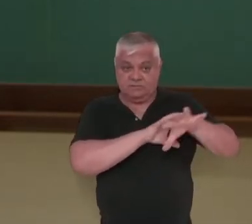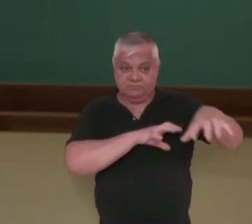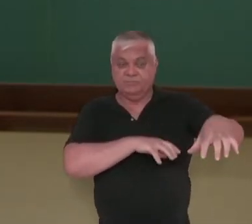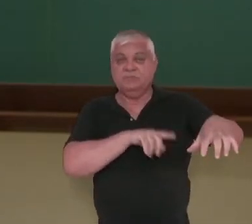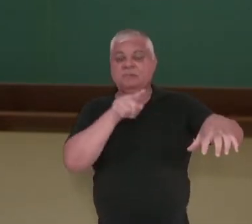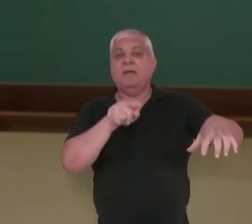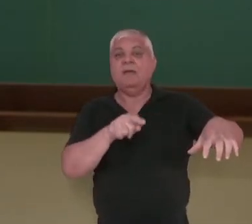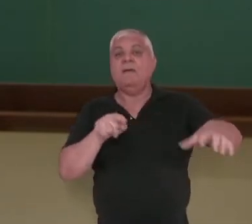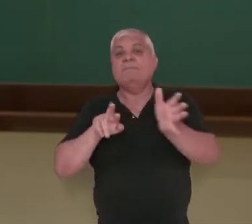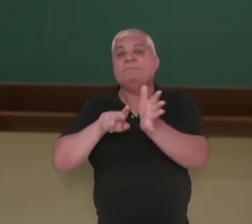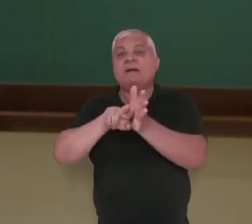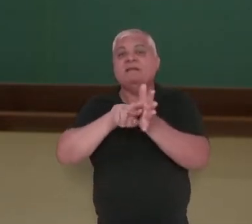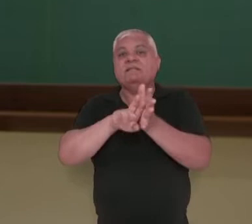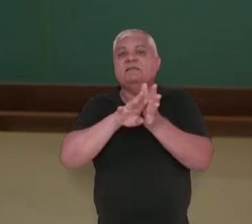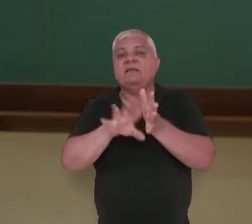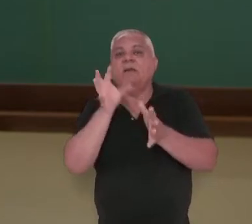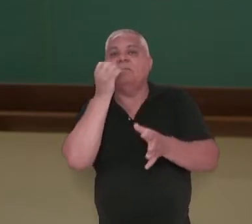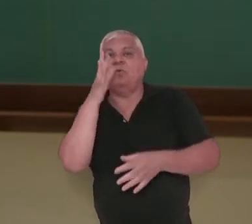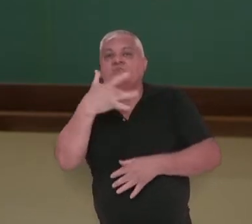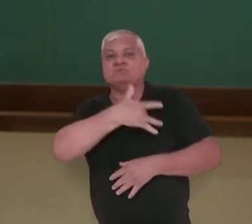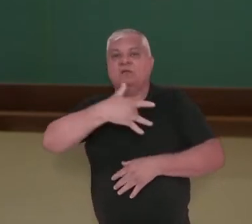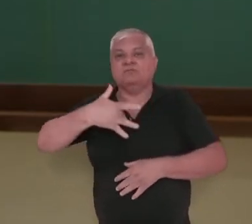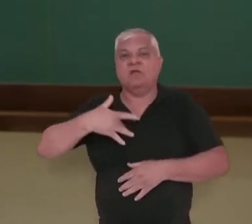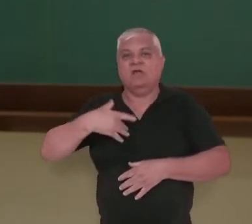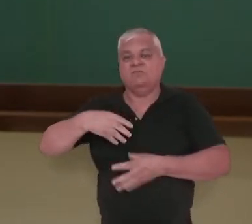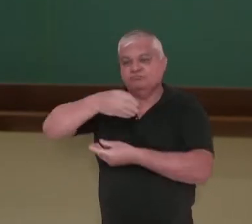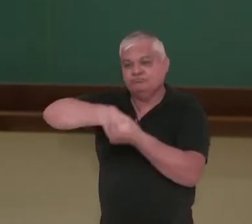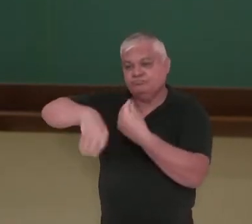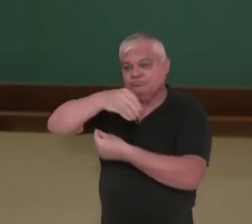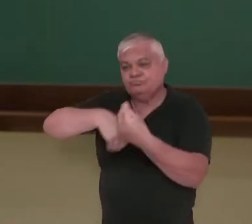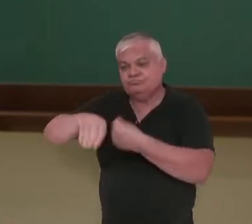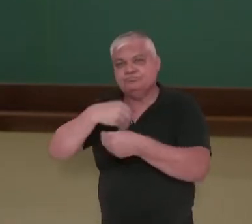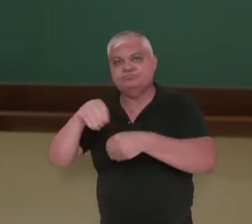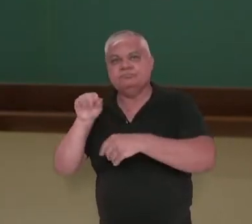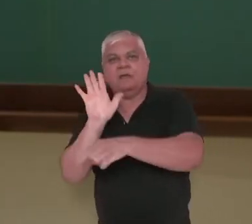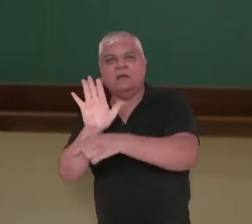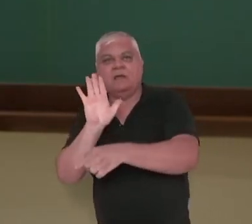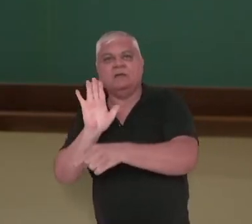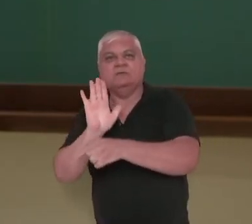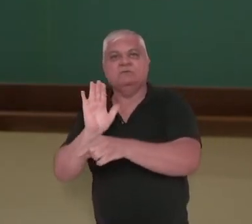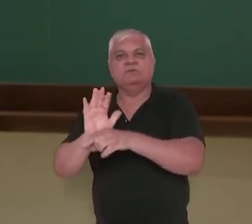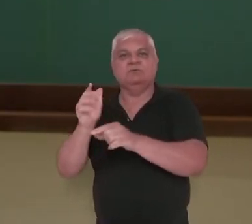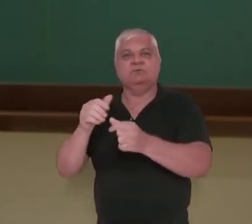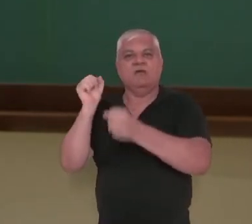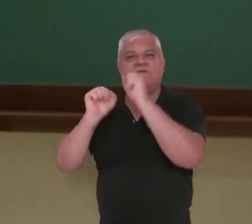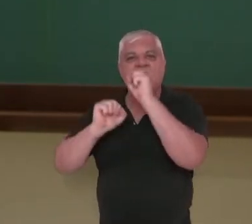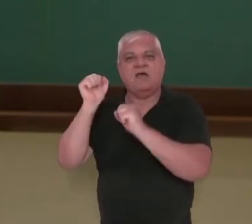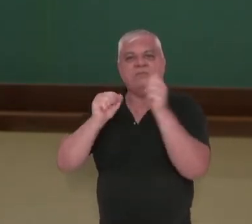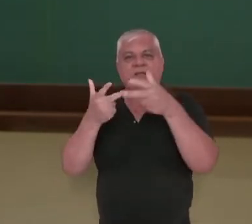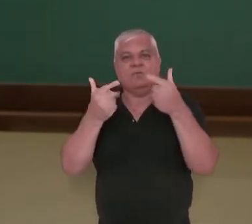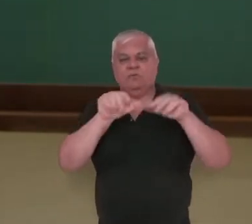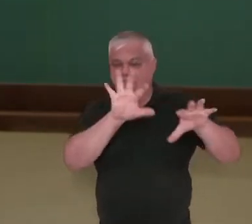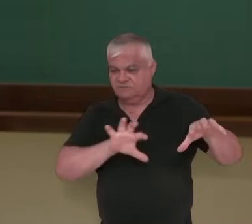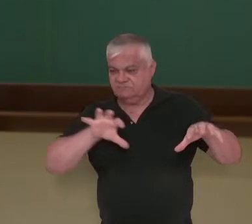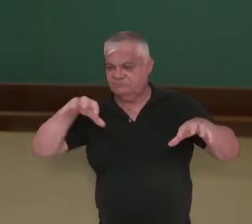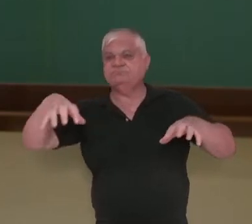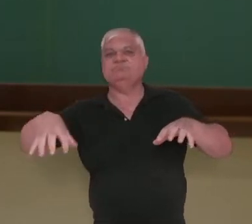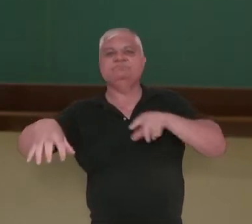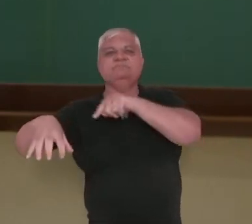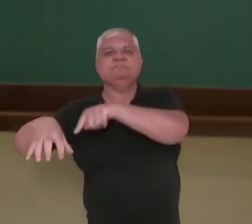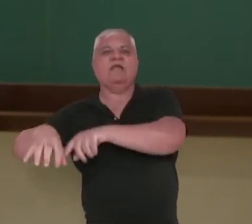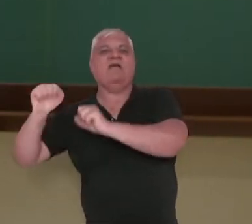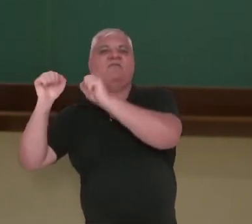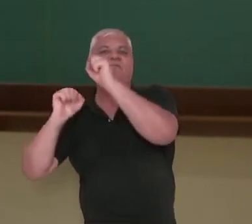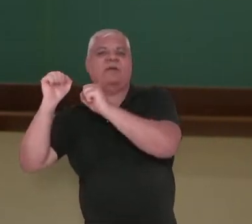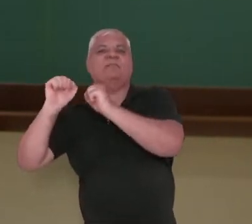As bactérias benéficas, né? Que fazem benfeitoria na natureza, também nas indústrias, né? Fabricação de bebidas.